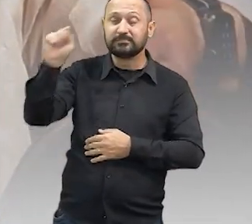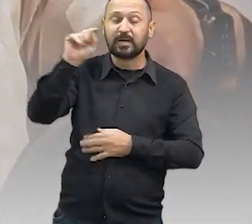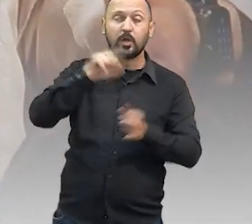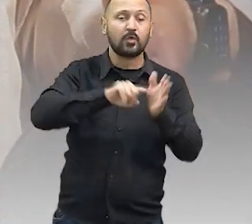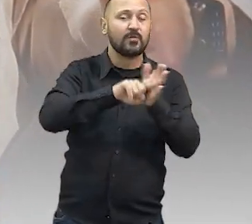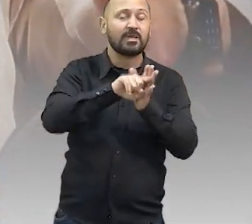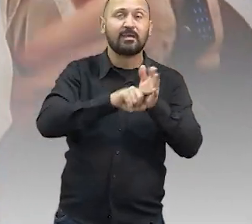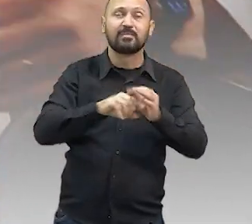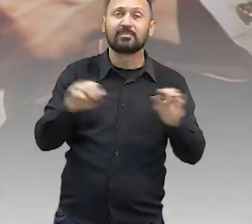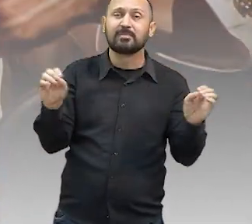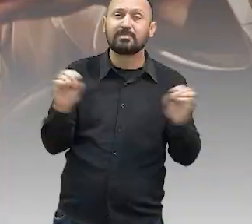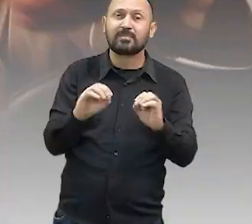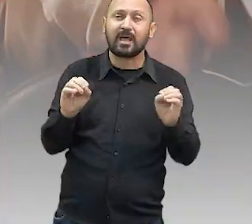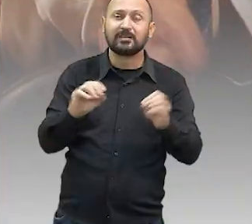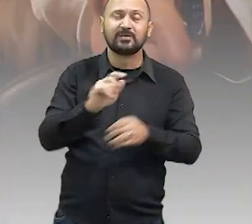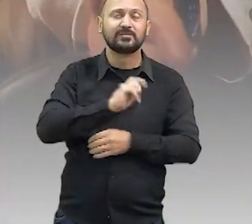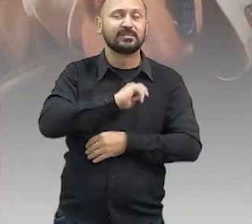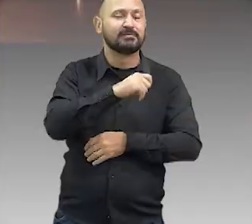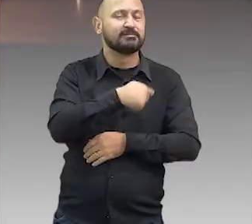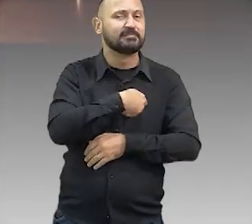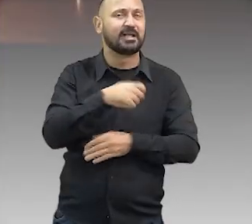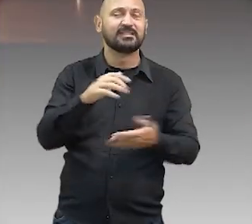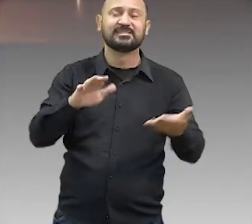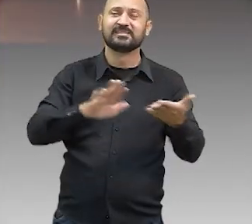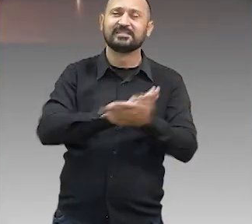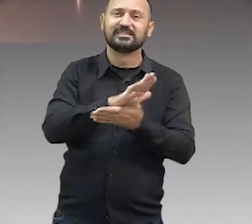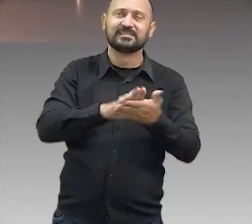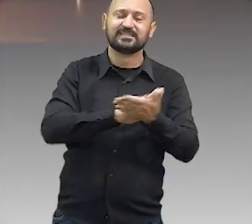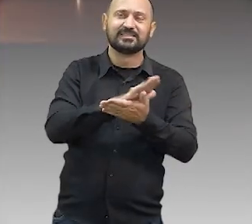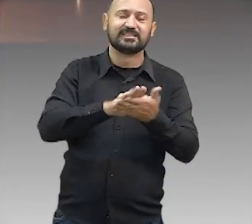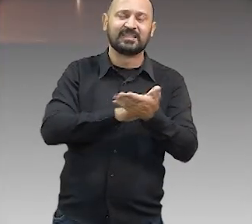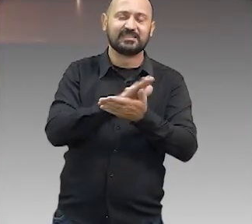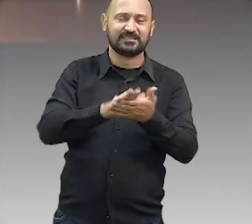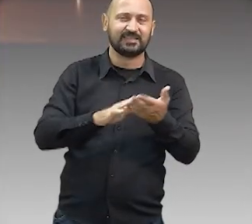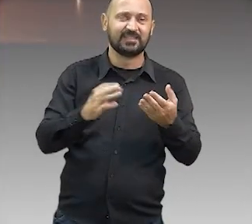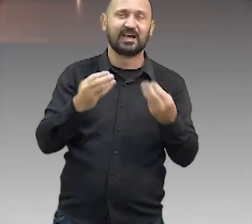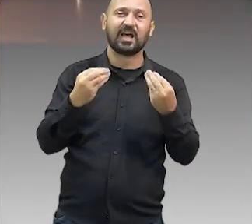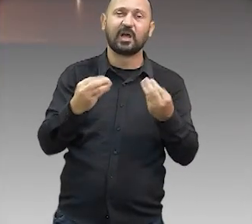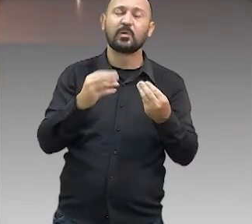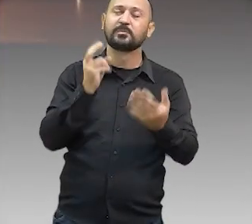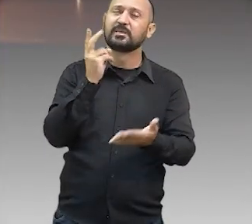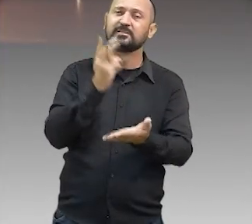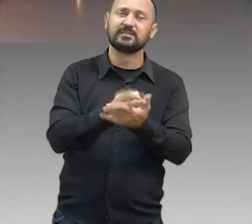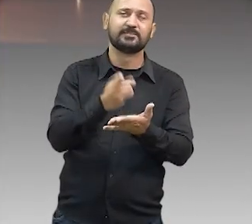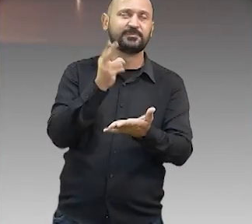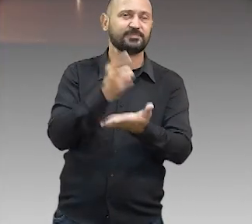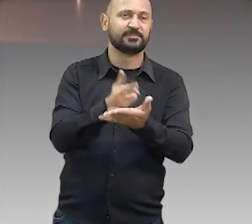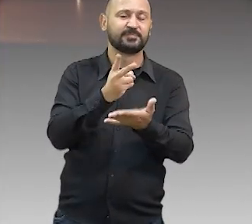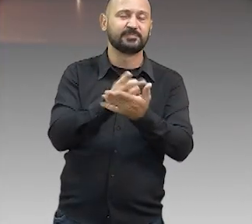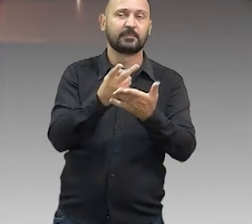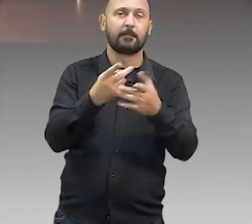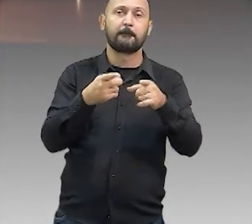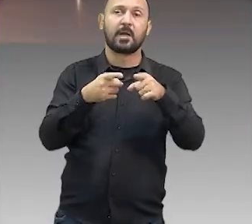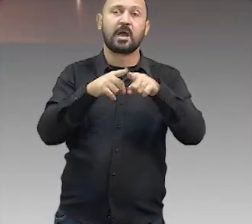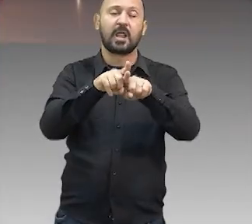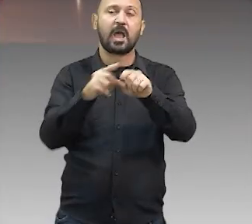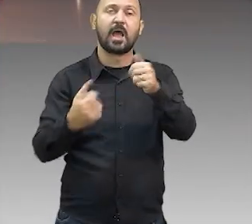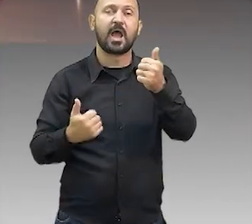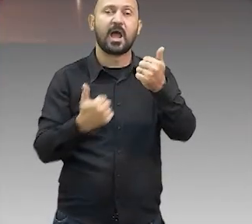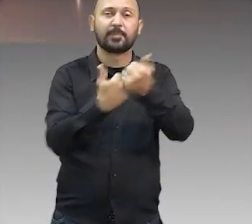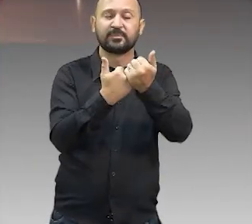não investiga nada, não fiscaliza nada. É uma coisa assim, está sempre